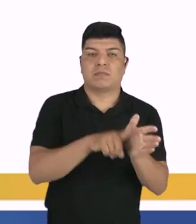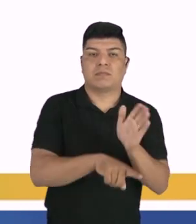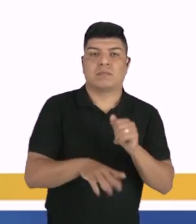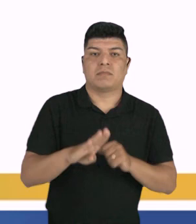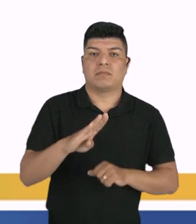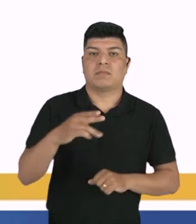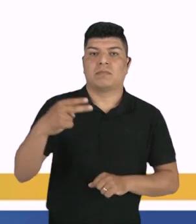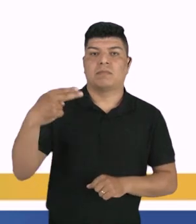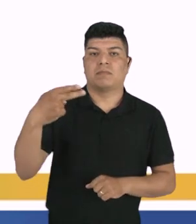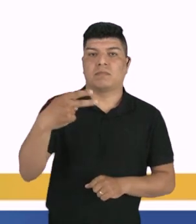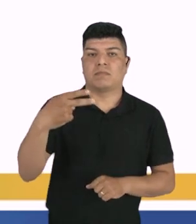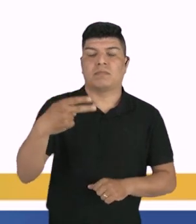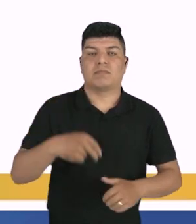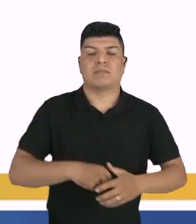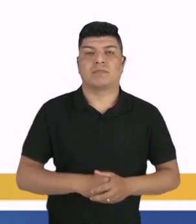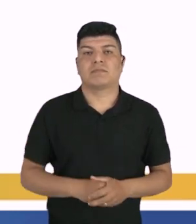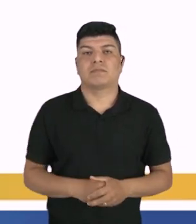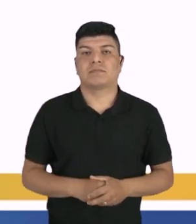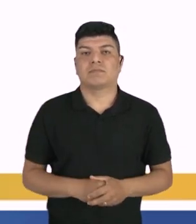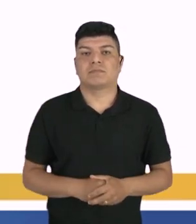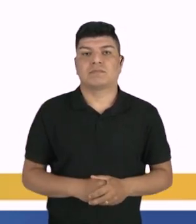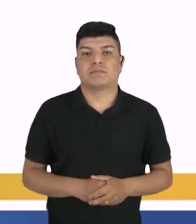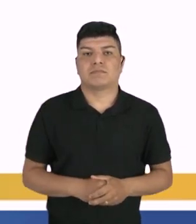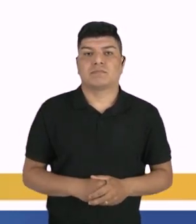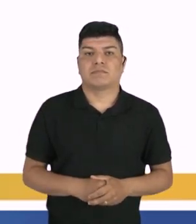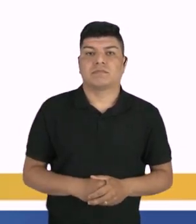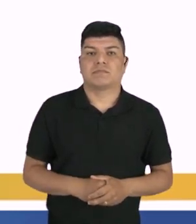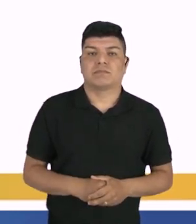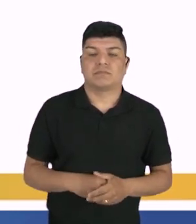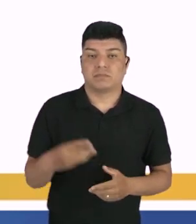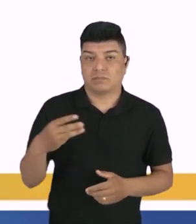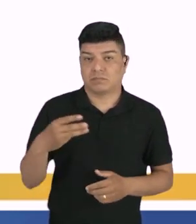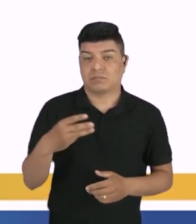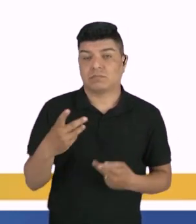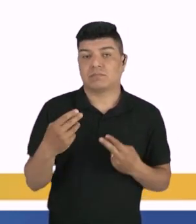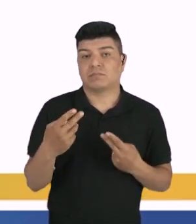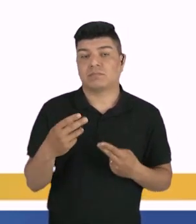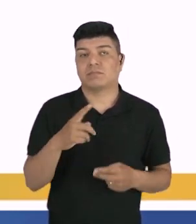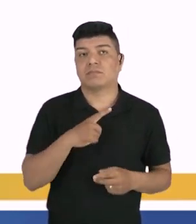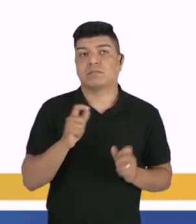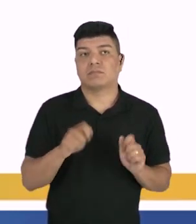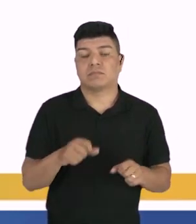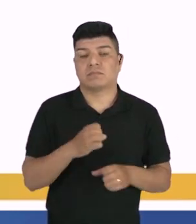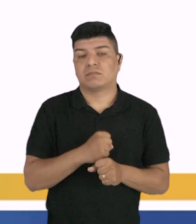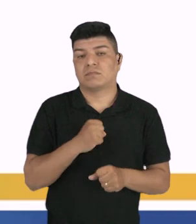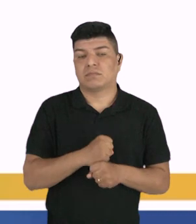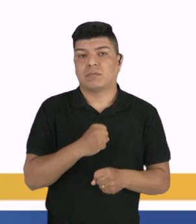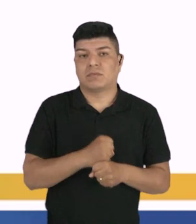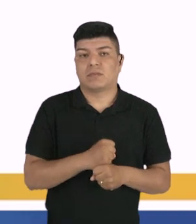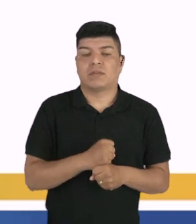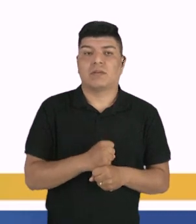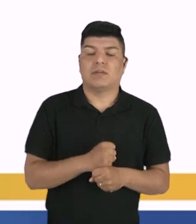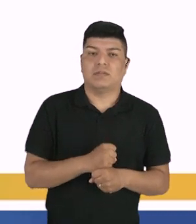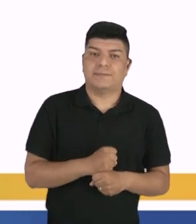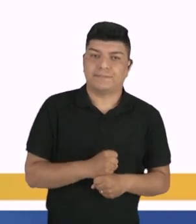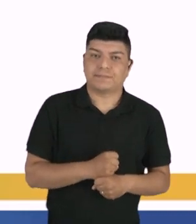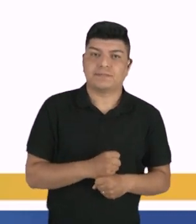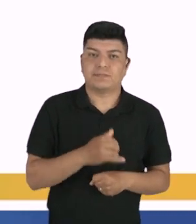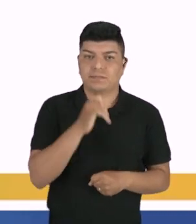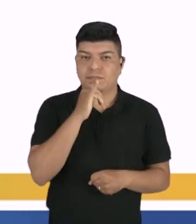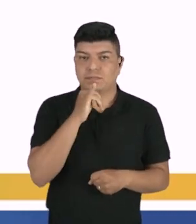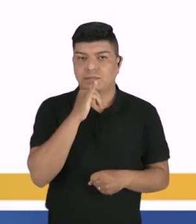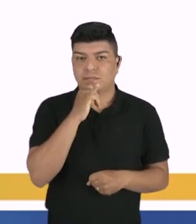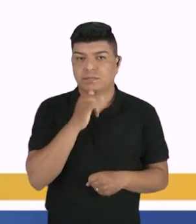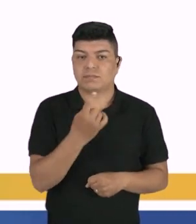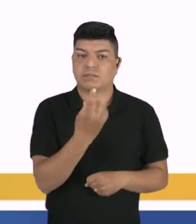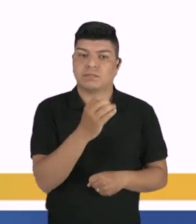quadrado menos B ao quadrado. Essa terceira igualdade aí, ela nos permite calcular problemas do tipo, por exemplo,